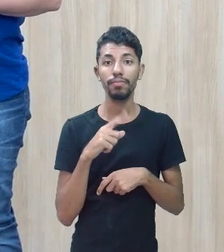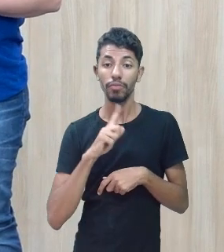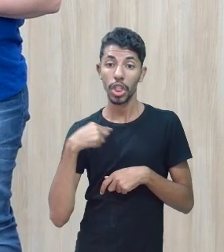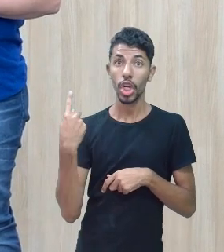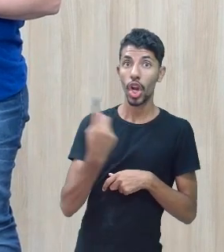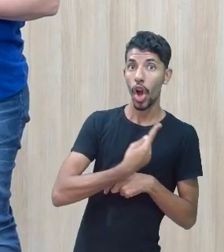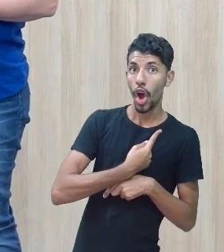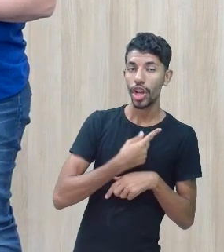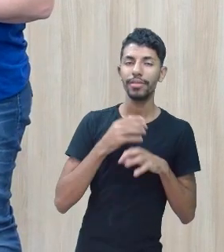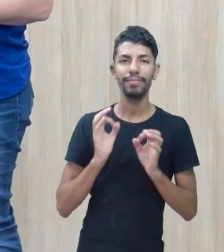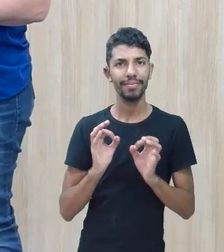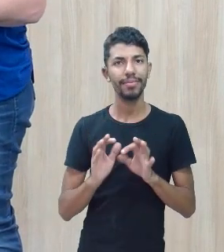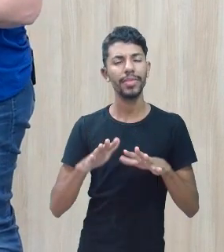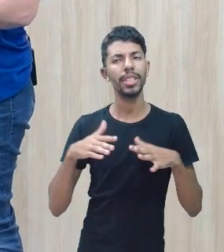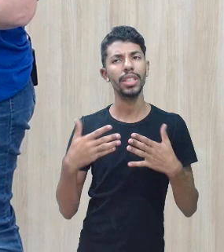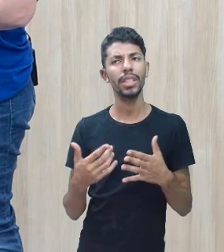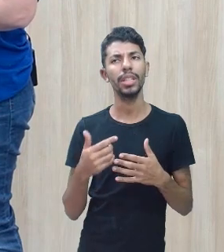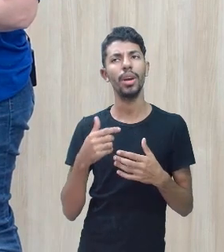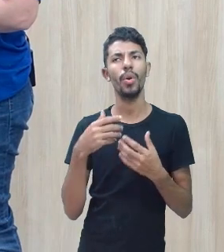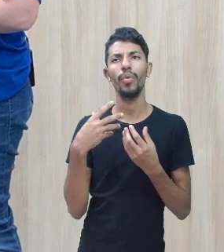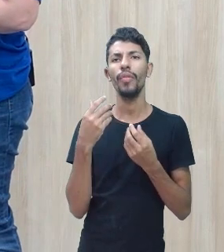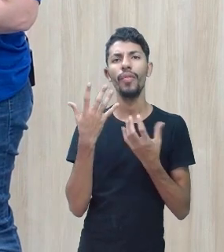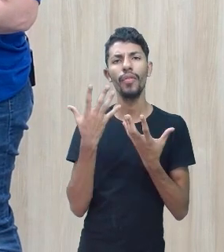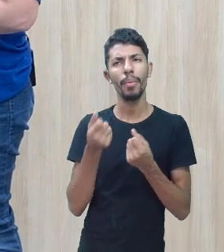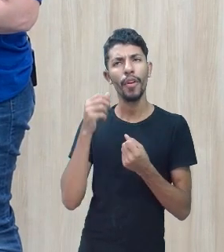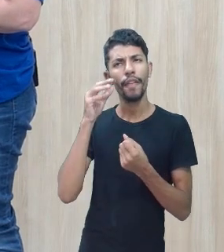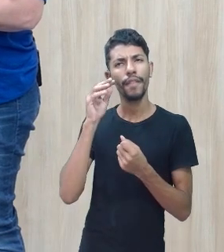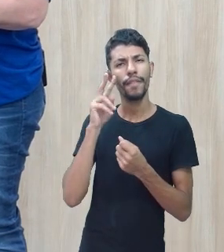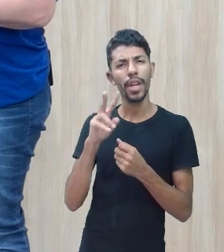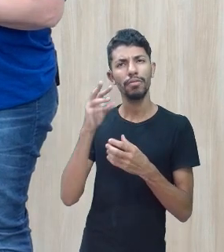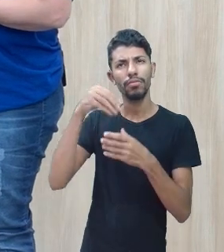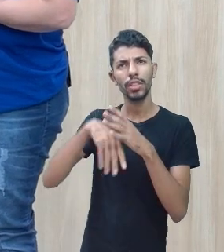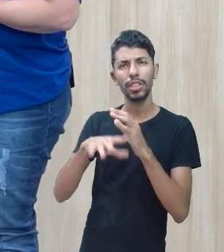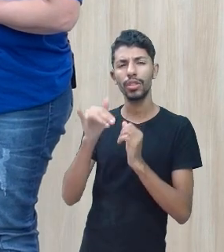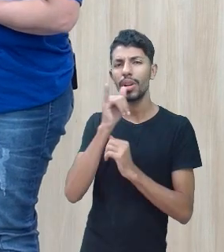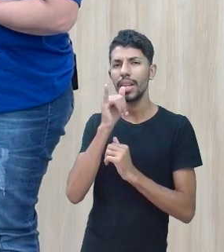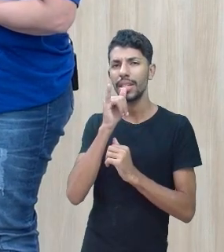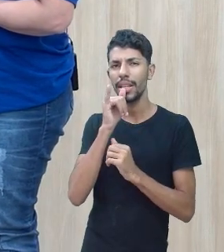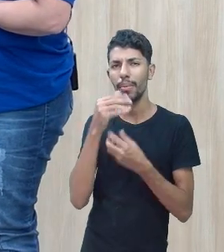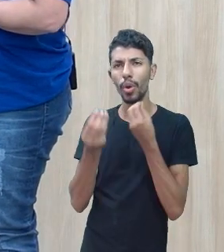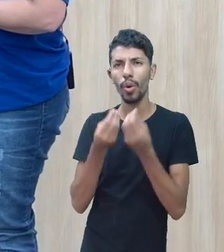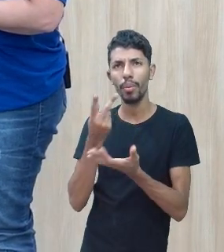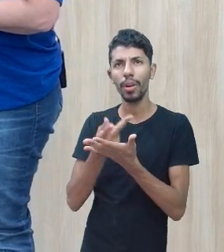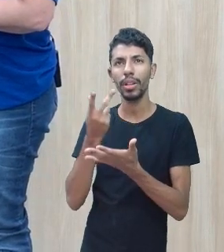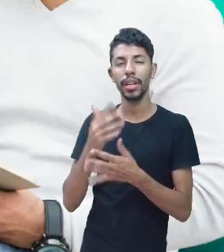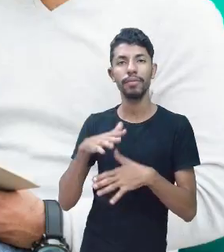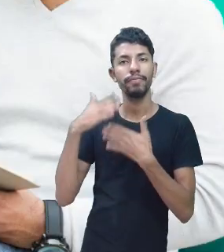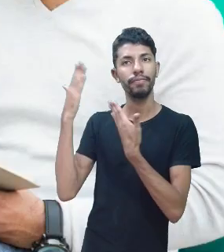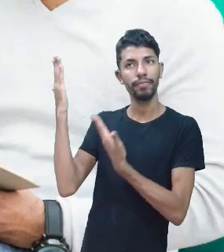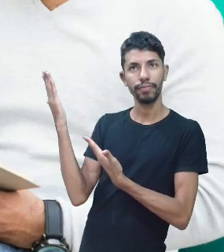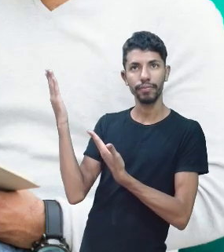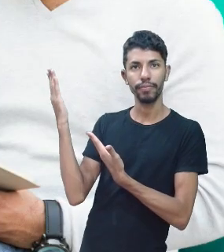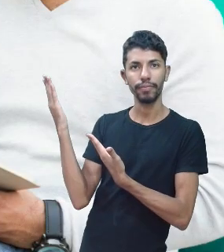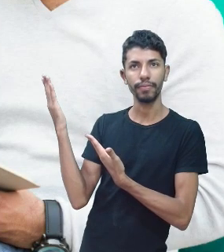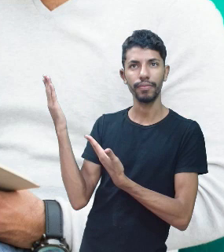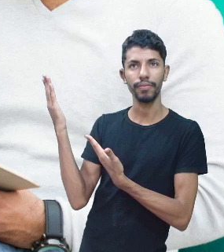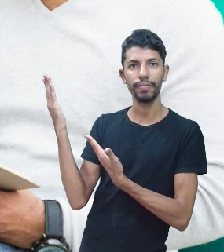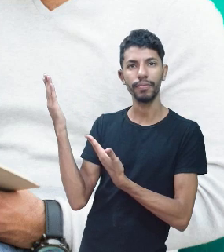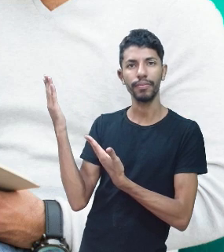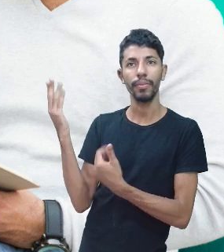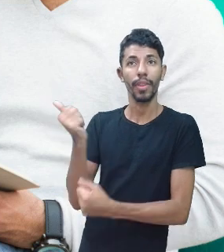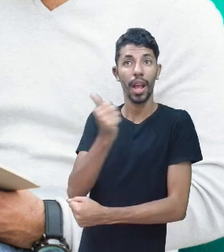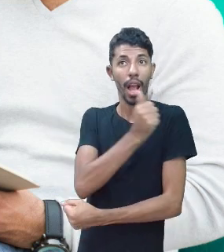acontece dentro do exemplo que eu trouxe para vocês. Então, nós temos aqui os alunos e alunas